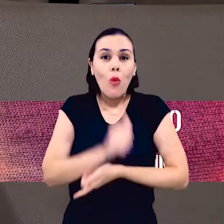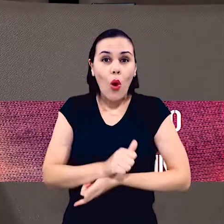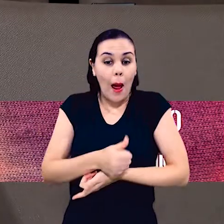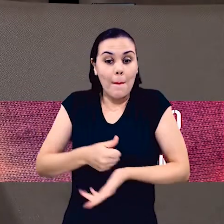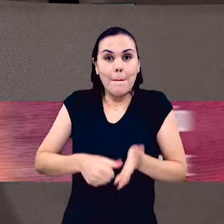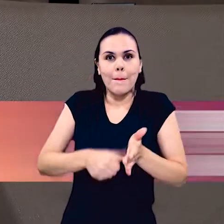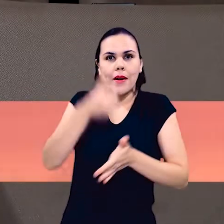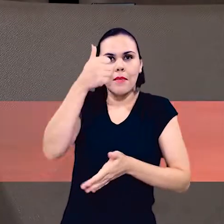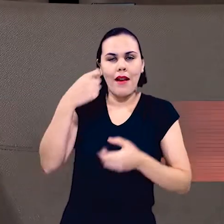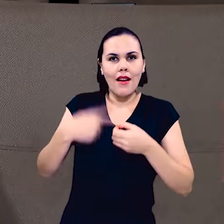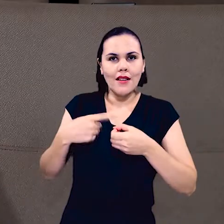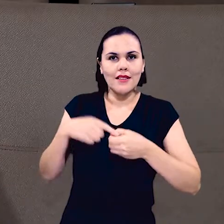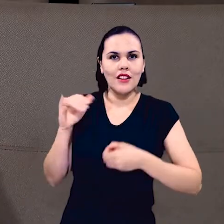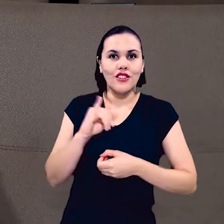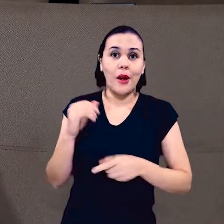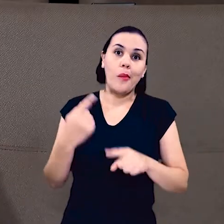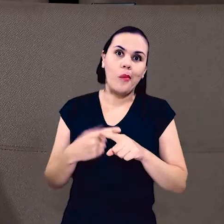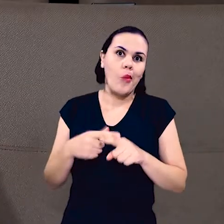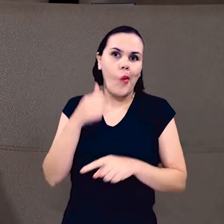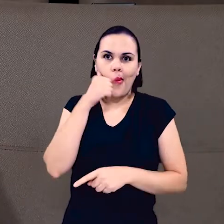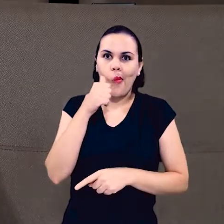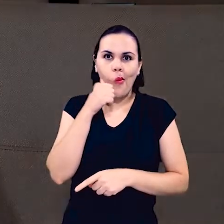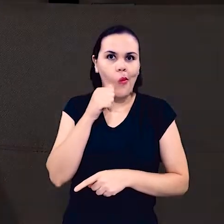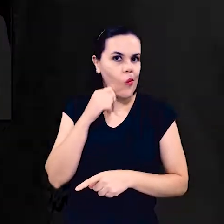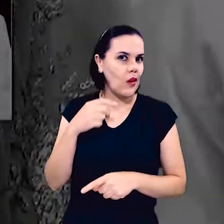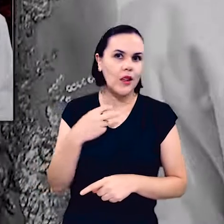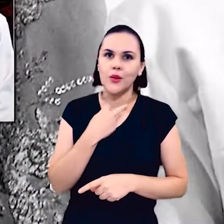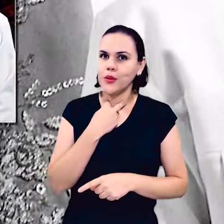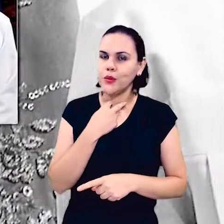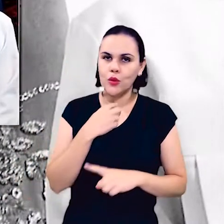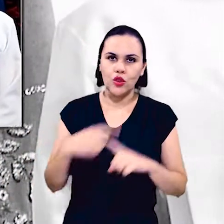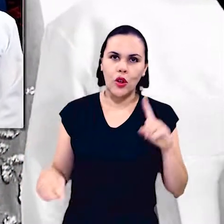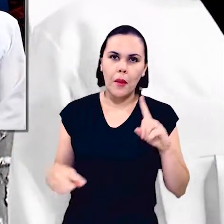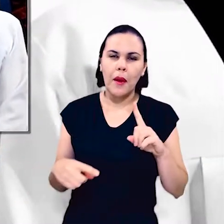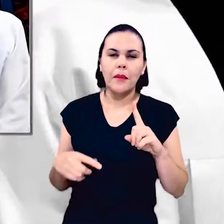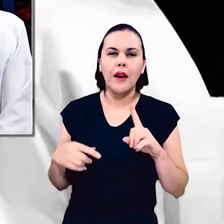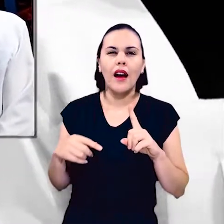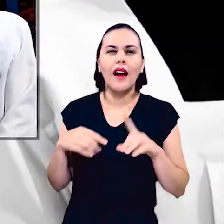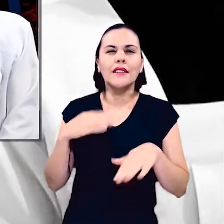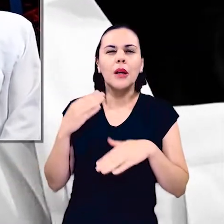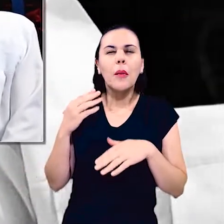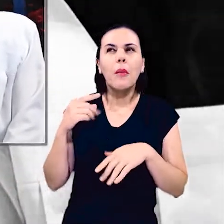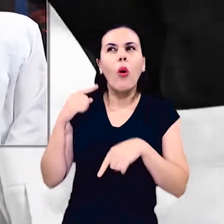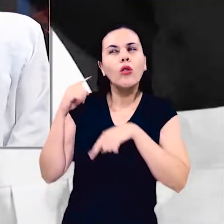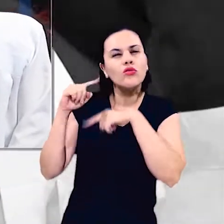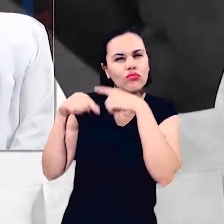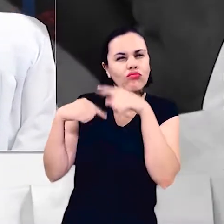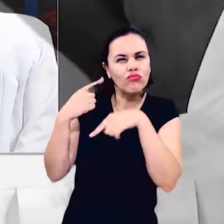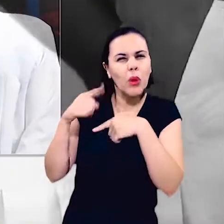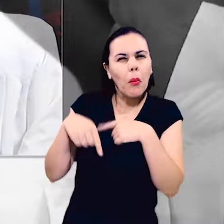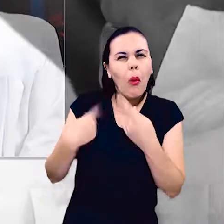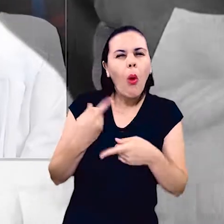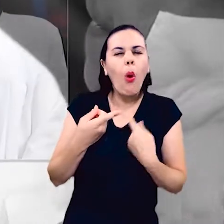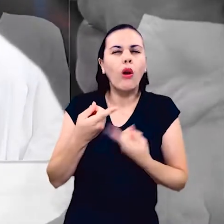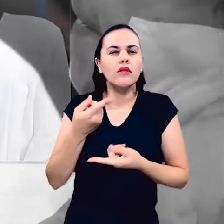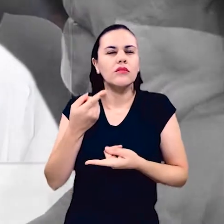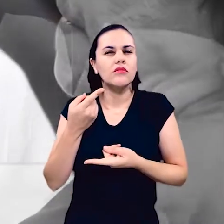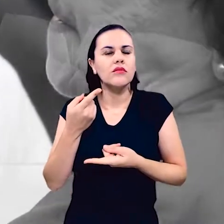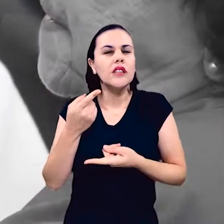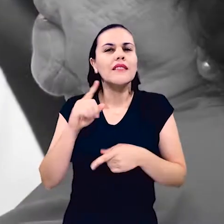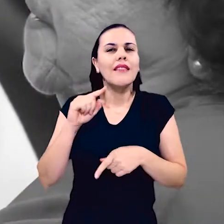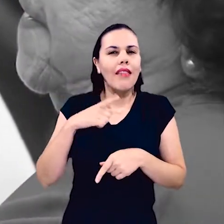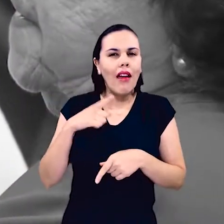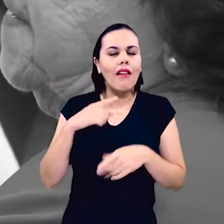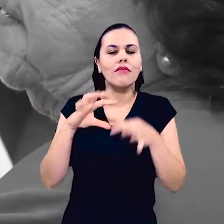do município de Itanhaém, né? Naquela época não podia ter coroinha mulher ainda. Logo de um tempo, muito tempo depois, que veio